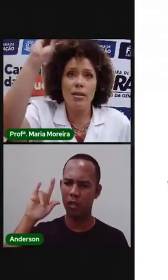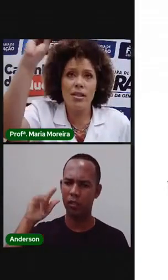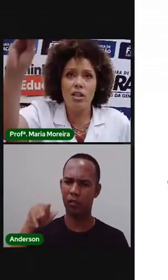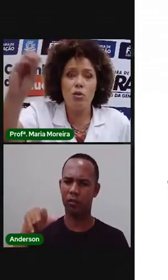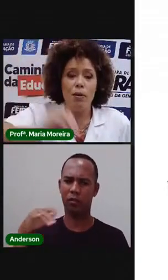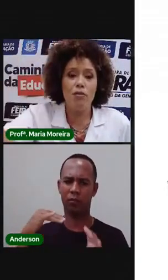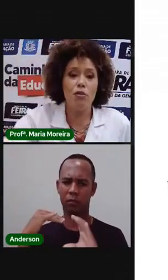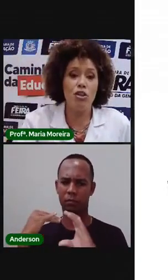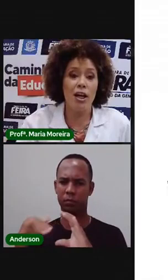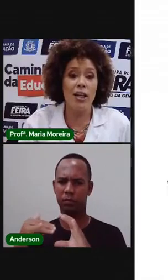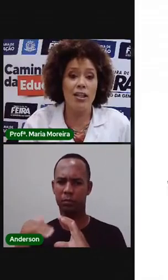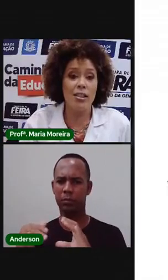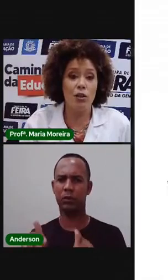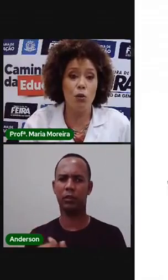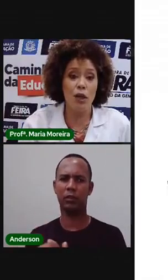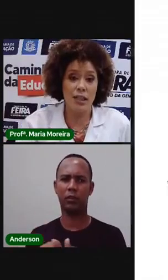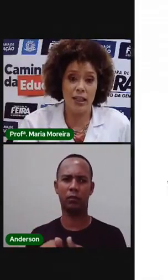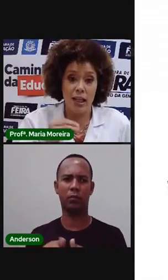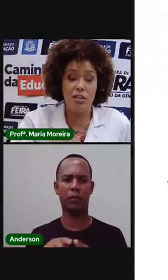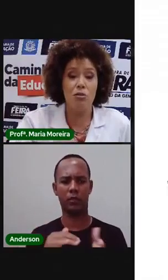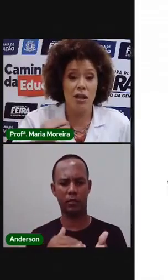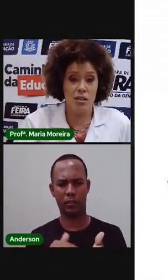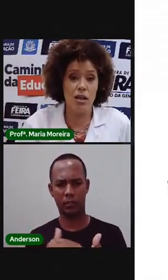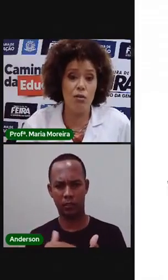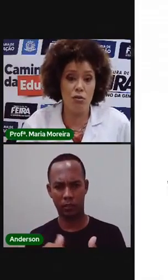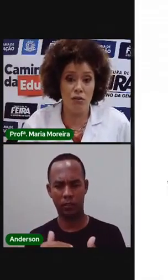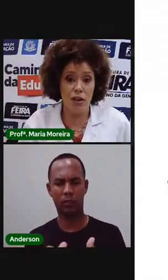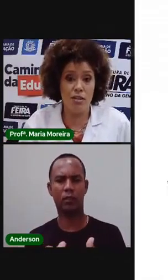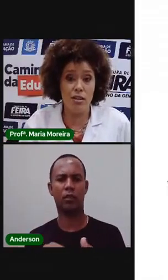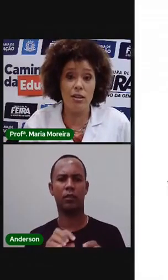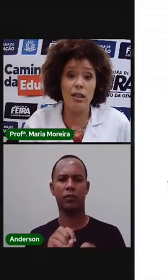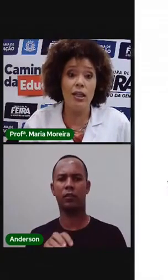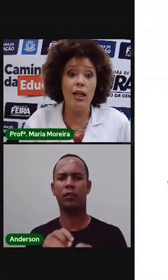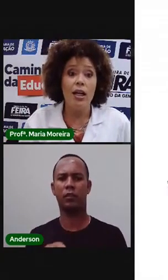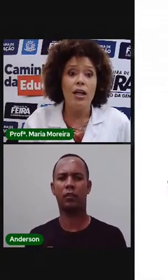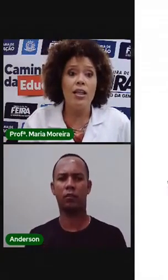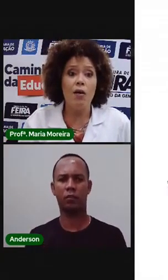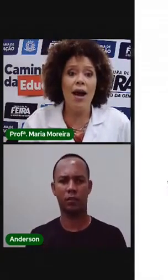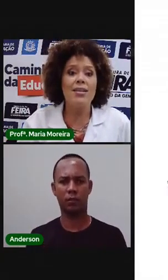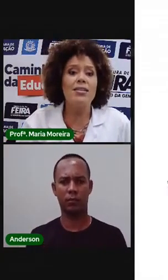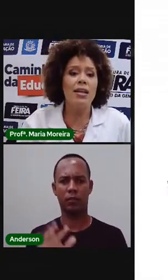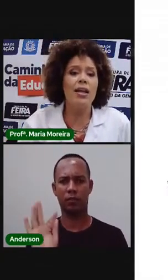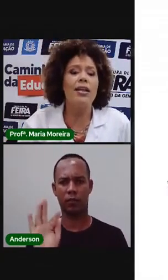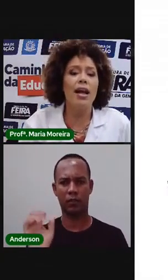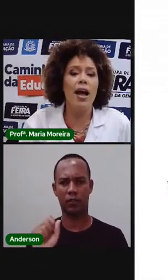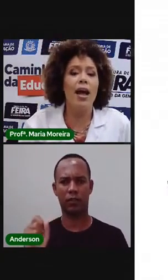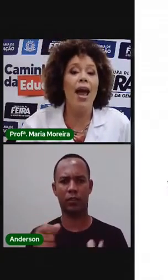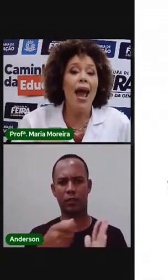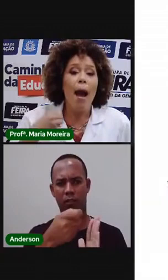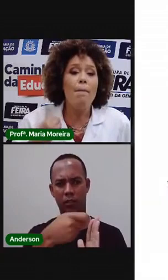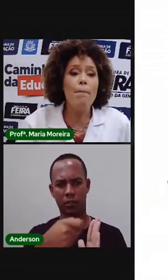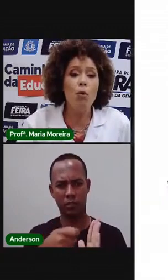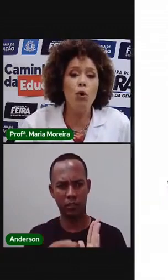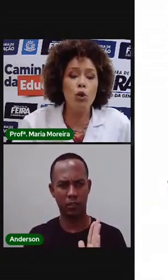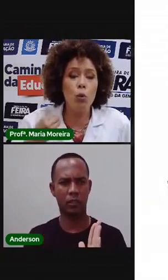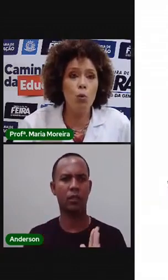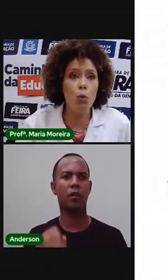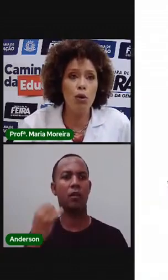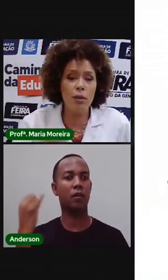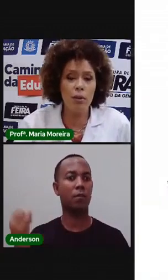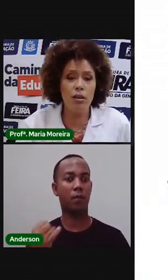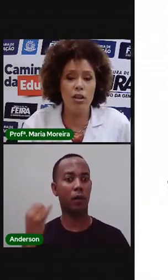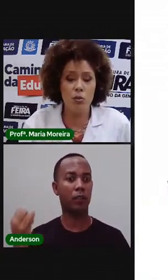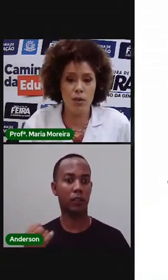de uma mensagem no perfil do Instagram da SEDUCA, Secretaria de Educação de Feira de Santana. Então, a escrita, ela é